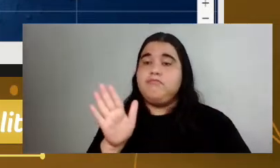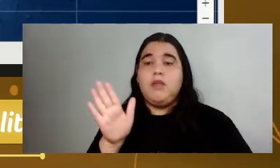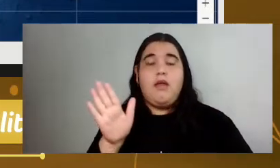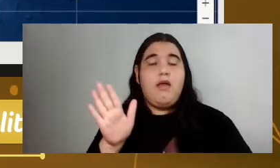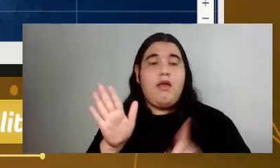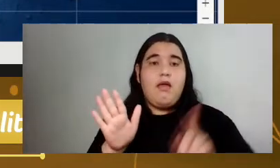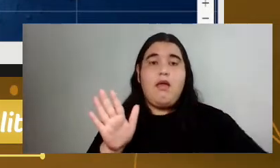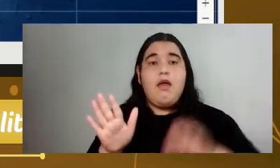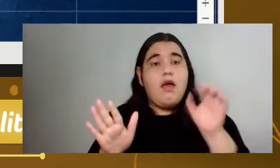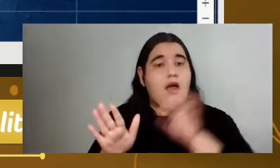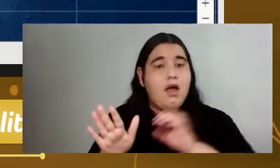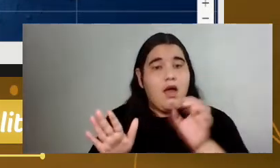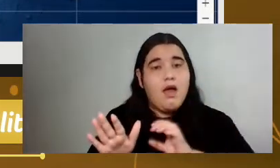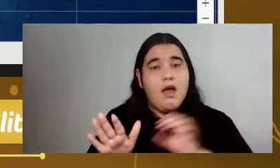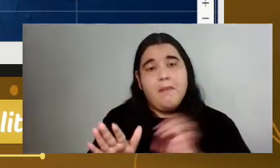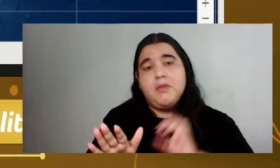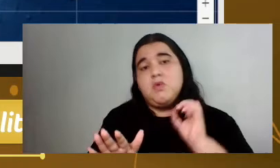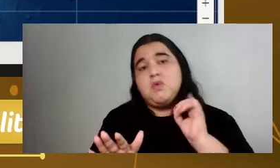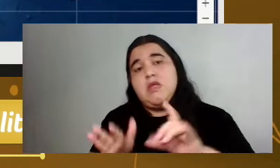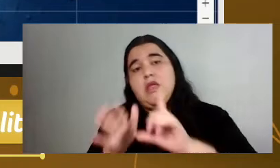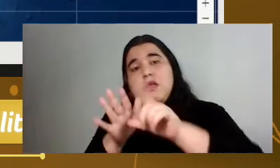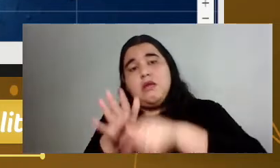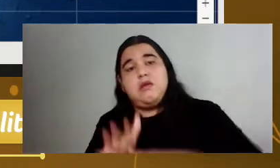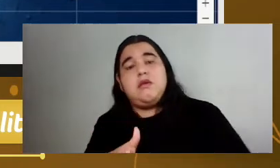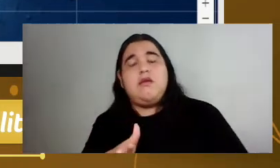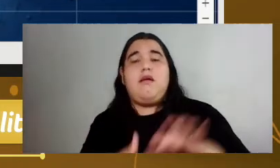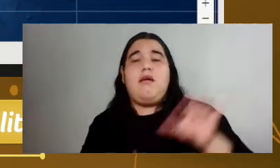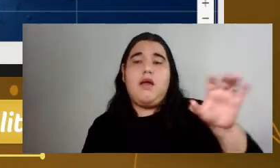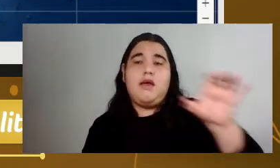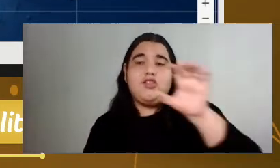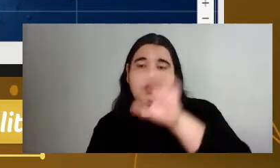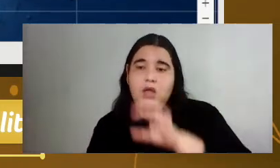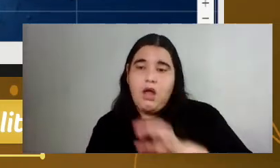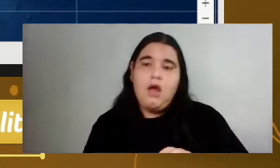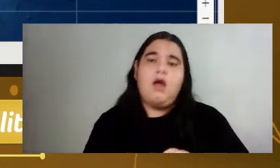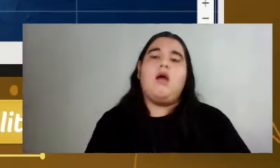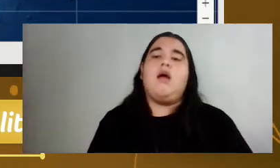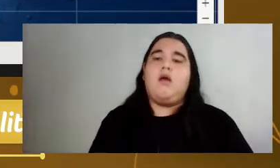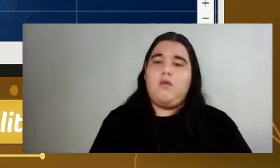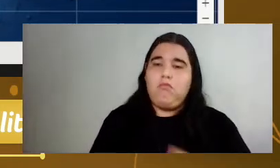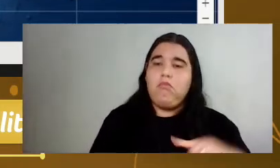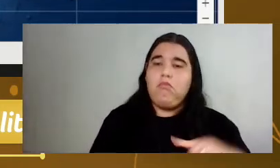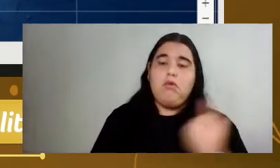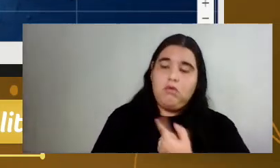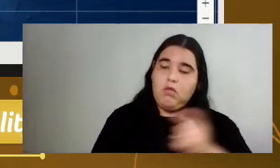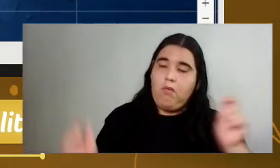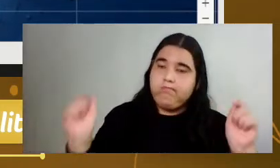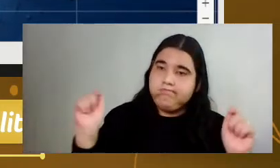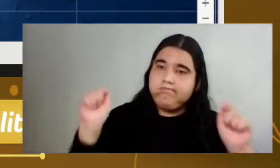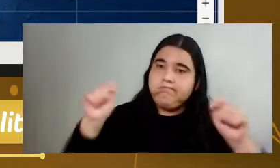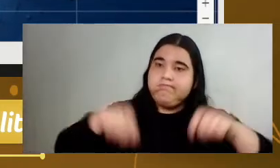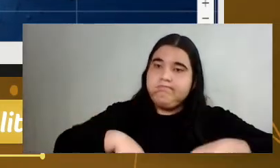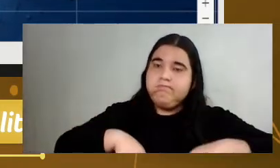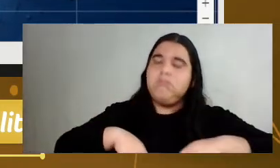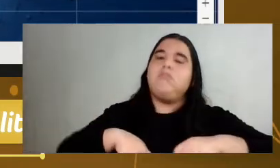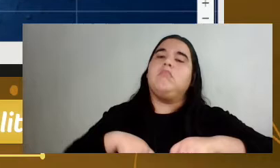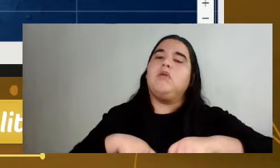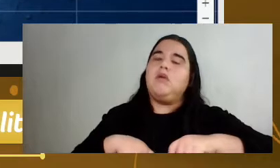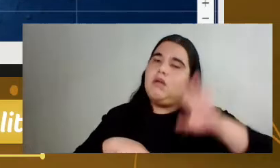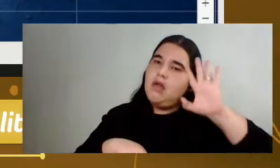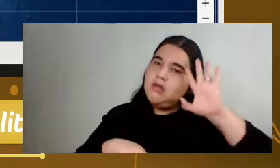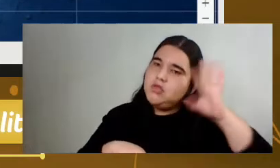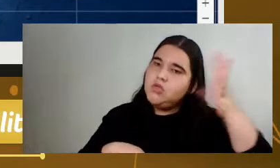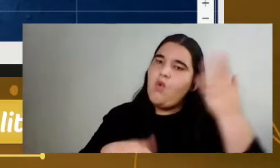atuar de maneira mais eficiente, mais inteligente, né? Mais eficaz para poder resolver esse tipo de problema.